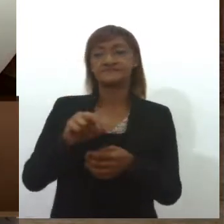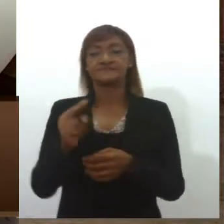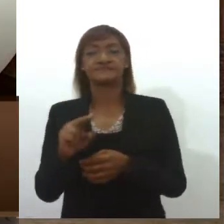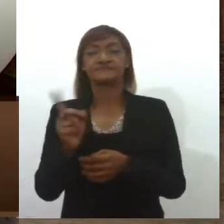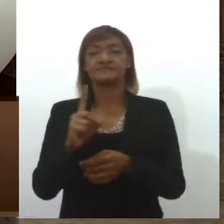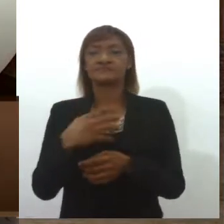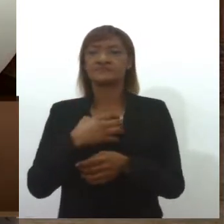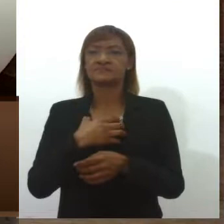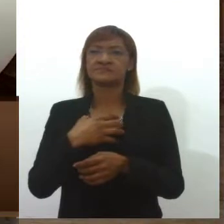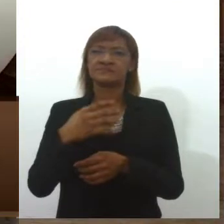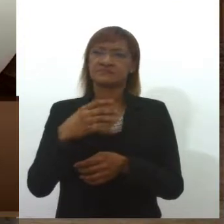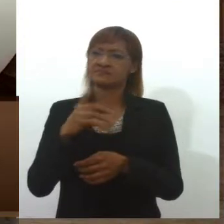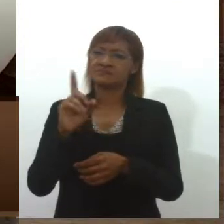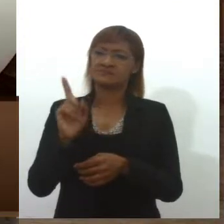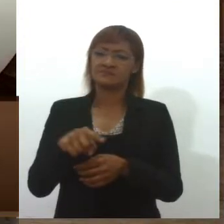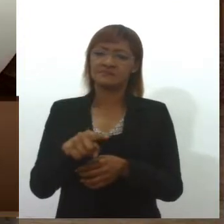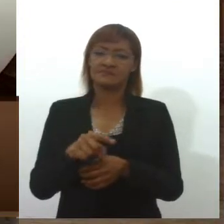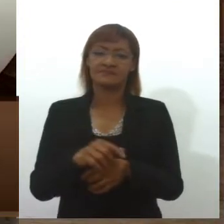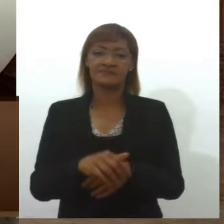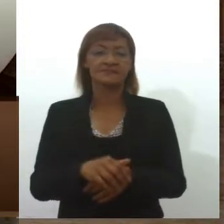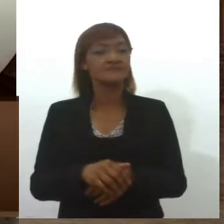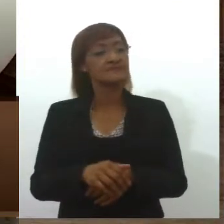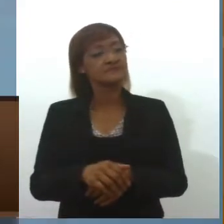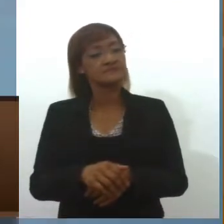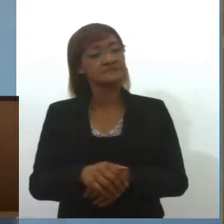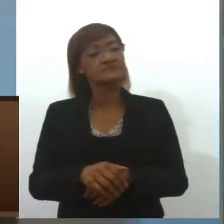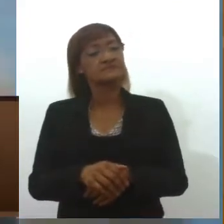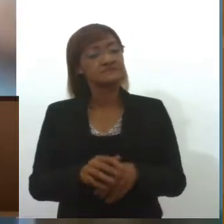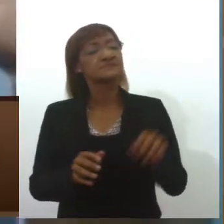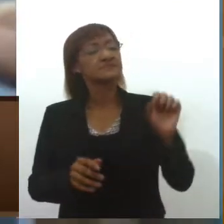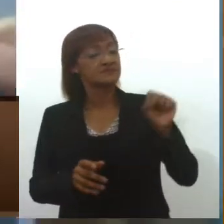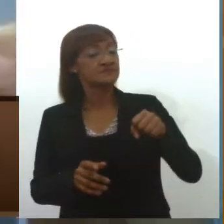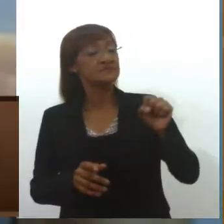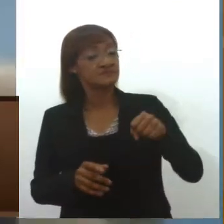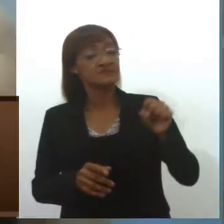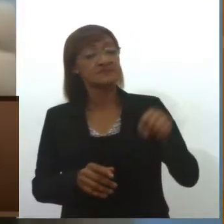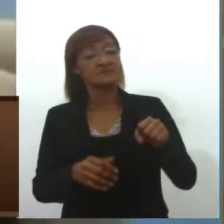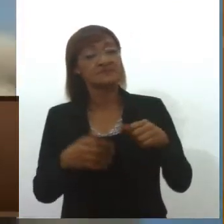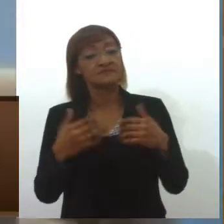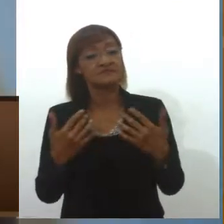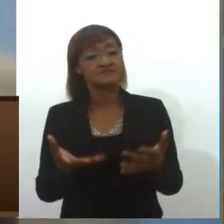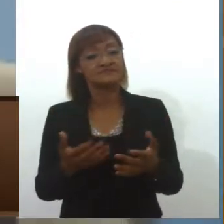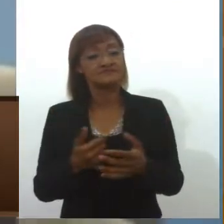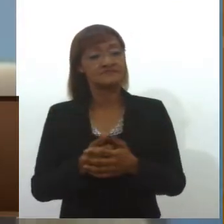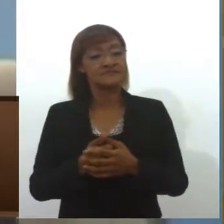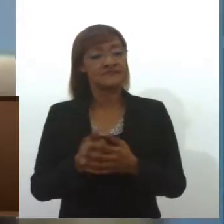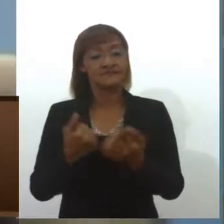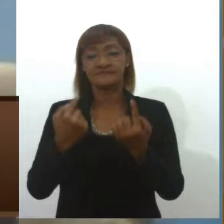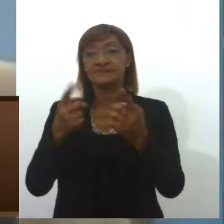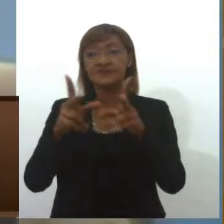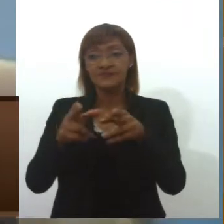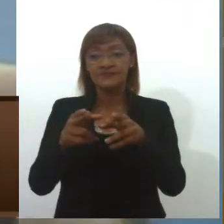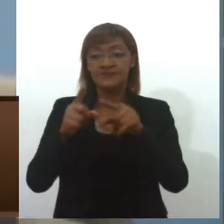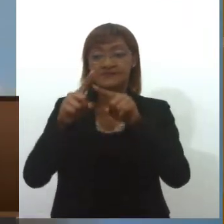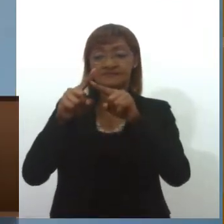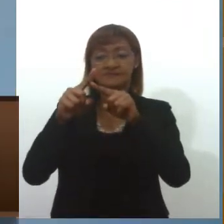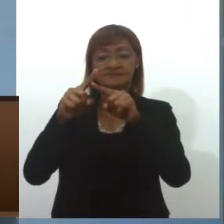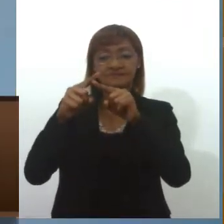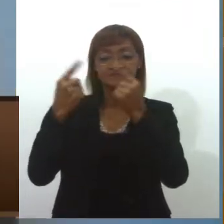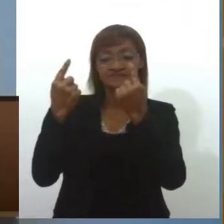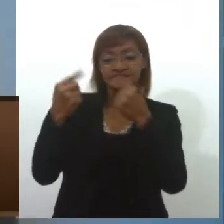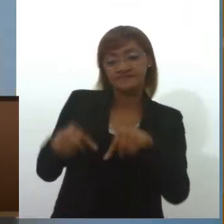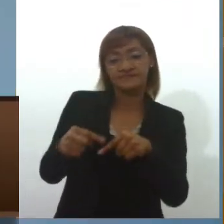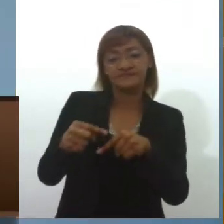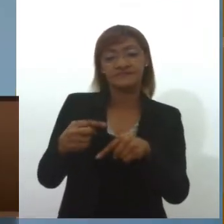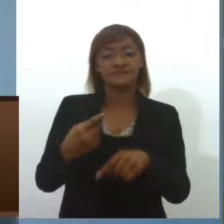sensação, professor? Com certeza. E esse é um caso interessante, porque é o que a gente chamaria da disputa pela renda. É quem consegue extrair